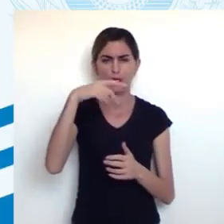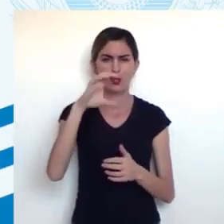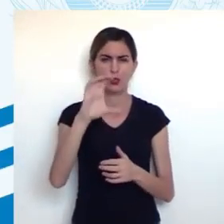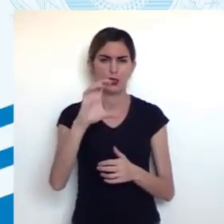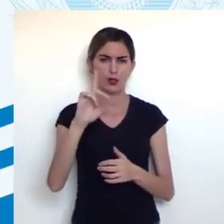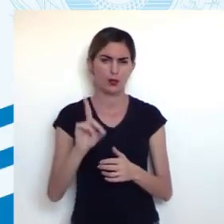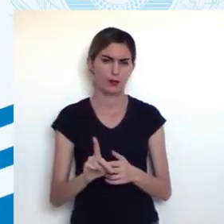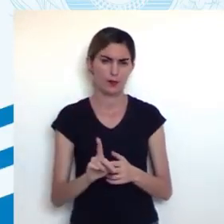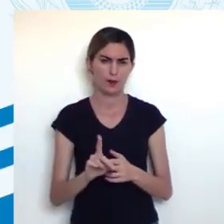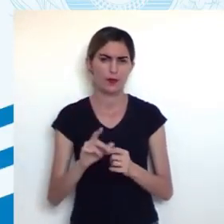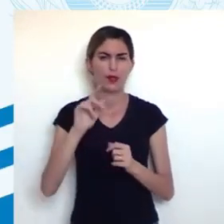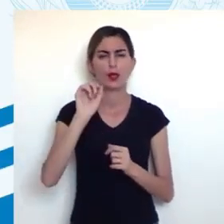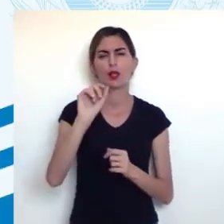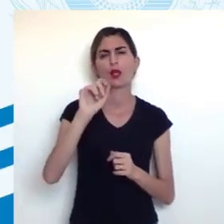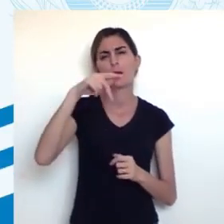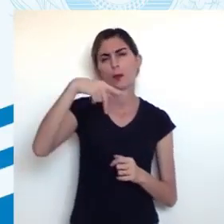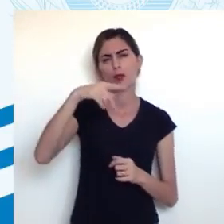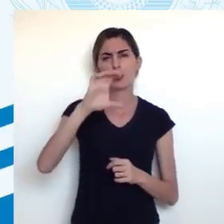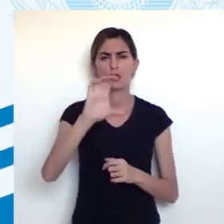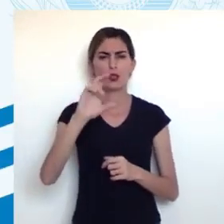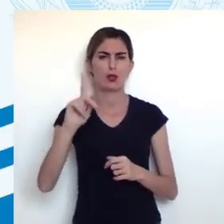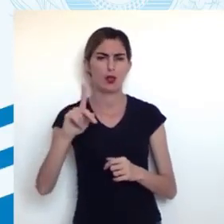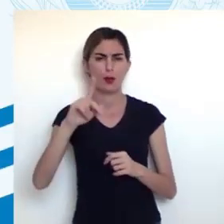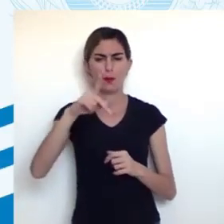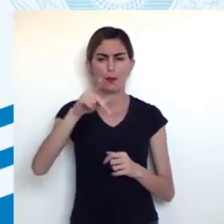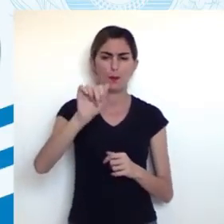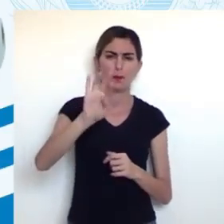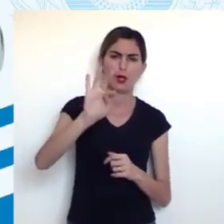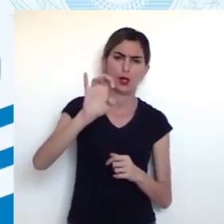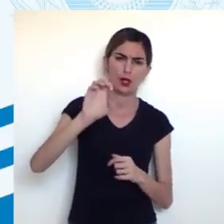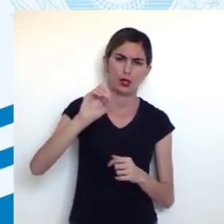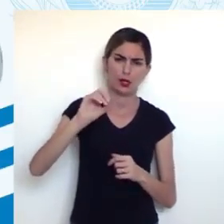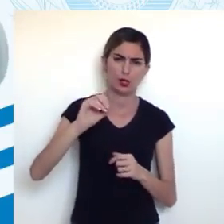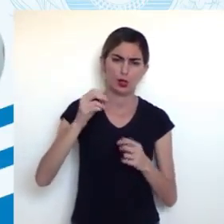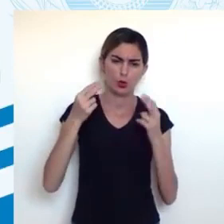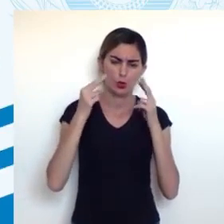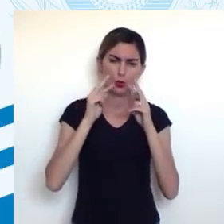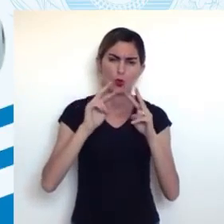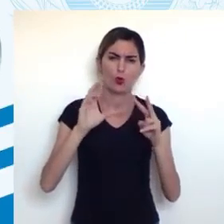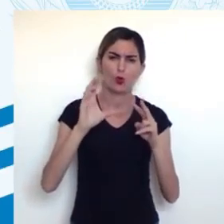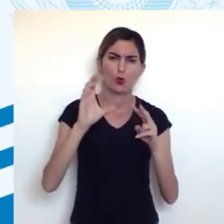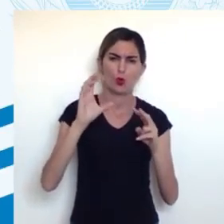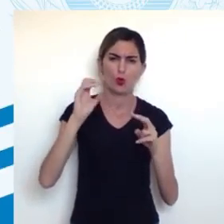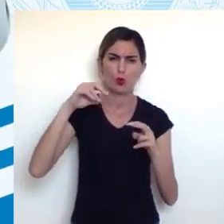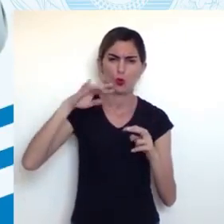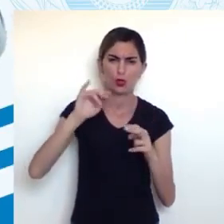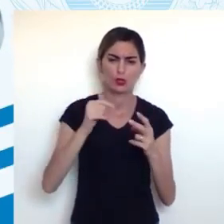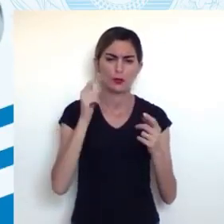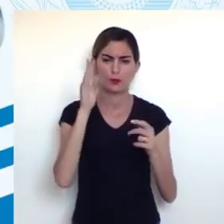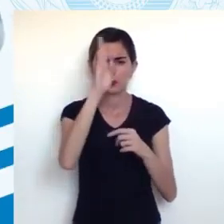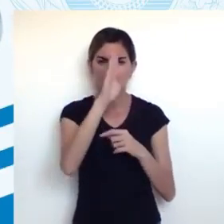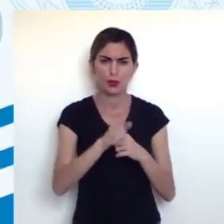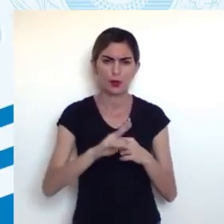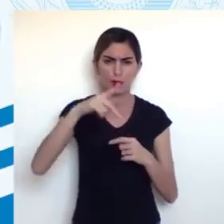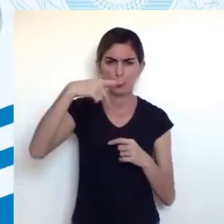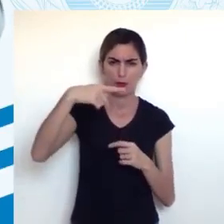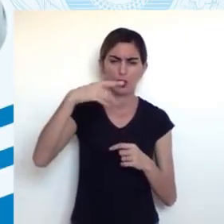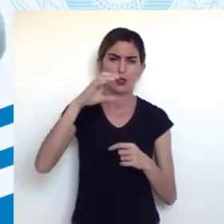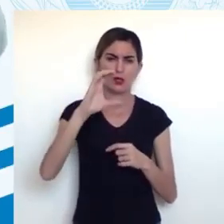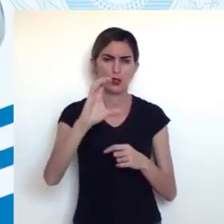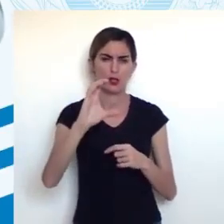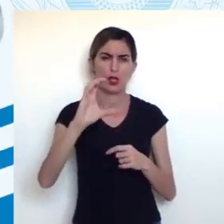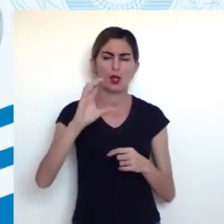PCB. Que era o PCB? Partido Comunista Brasileiro.